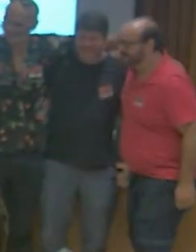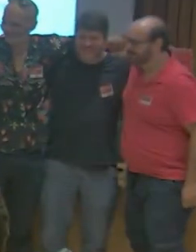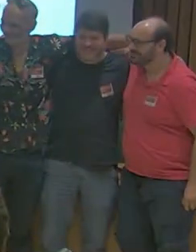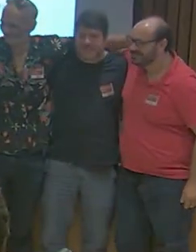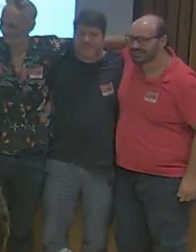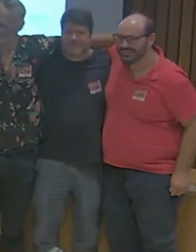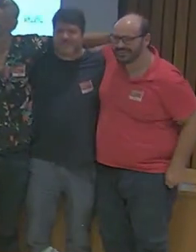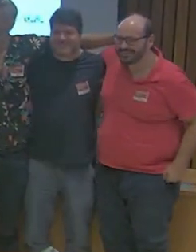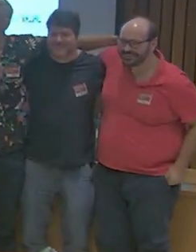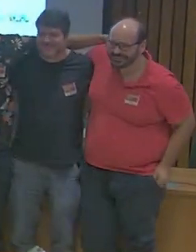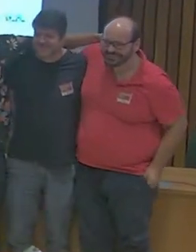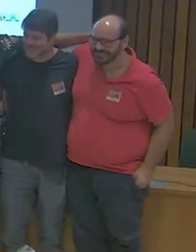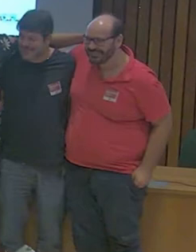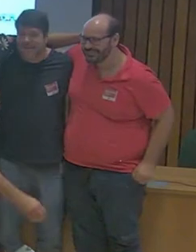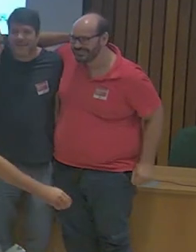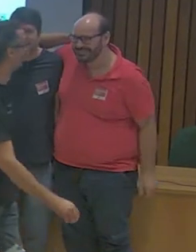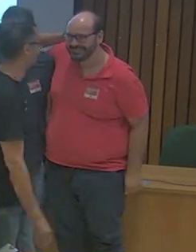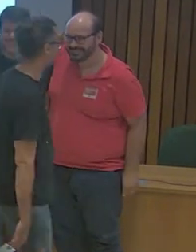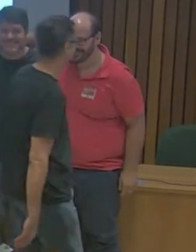apagar o telão, né? Não pega, né?